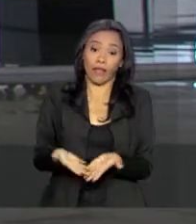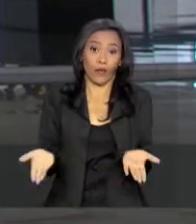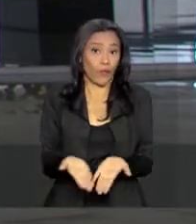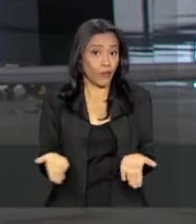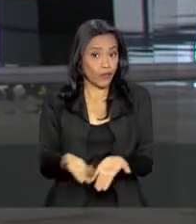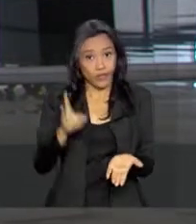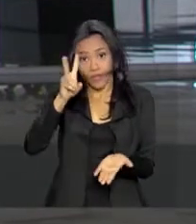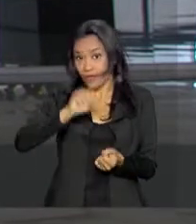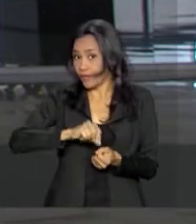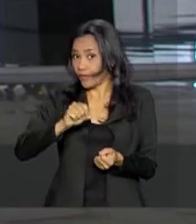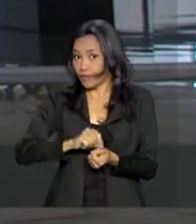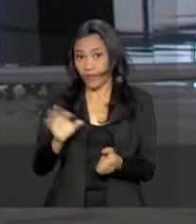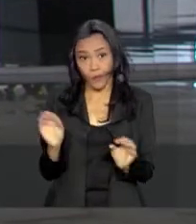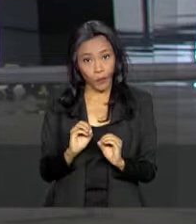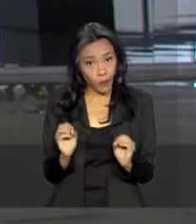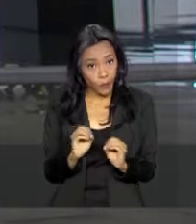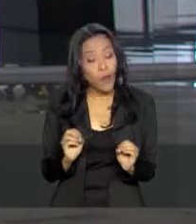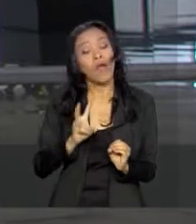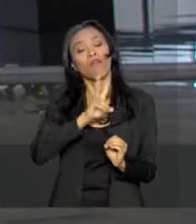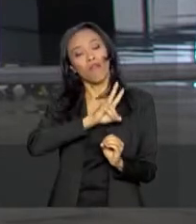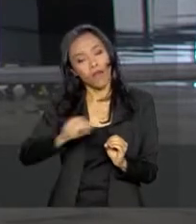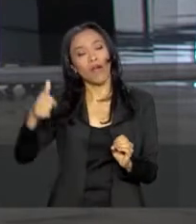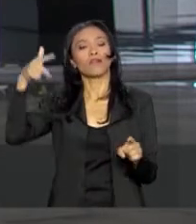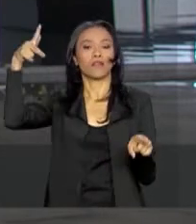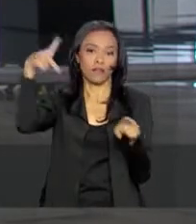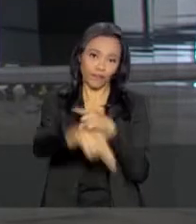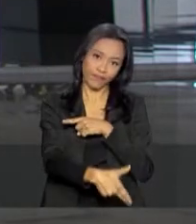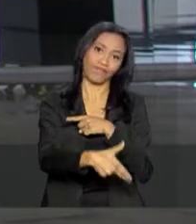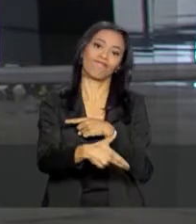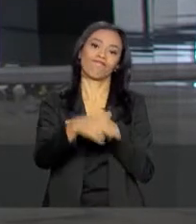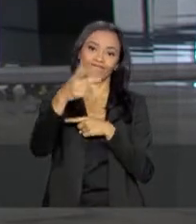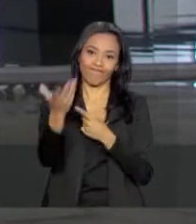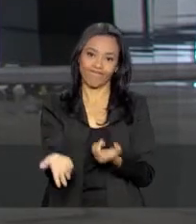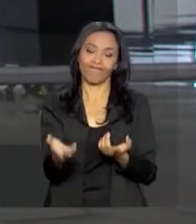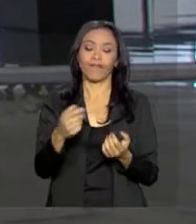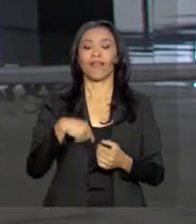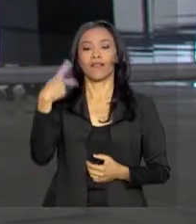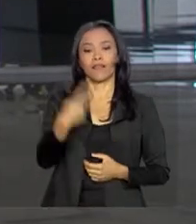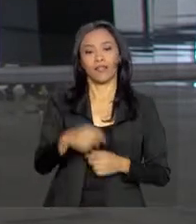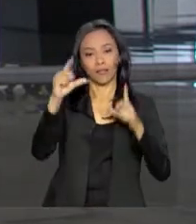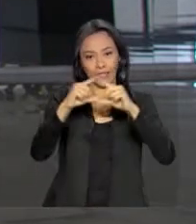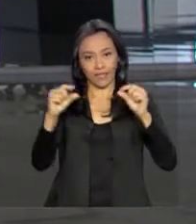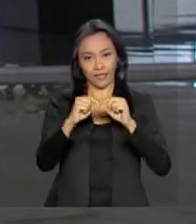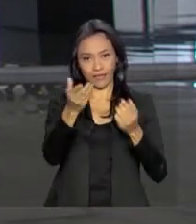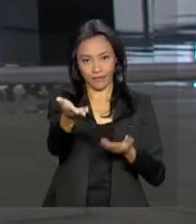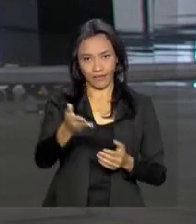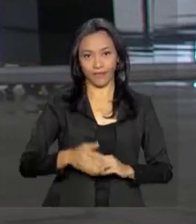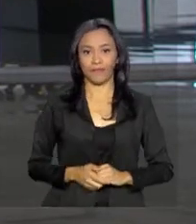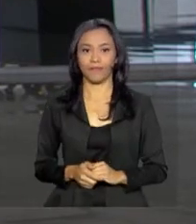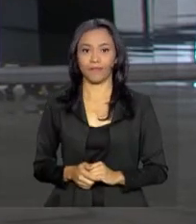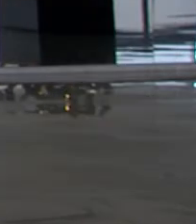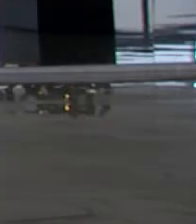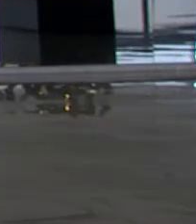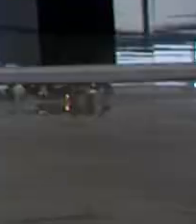segunda-feira vão ter os benefícios cancelados de brasília gabriela noronha